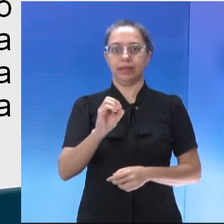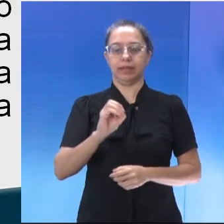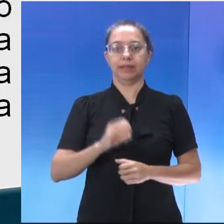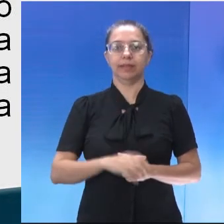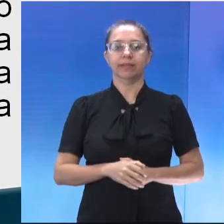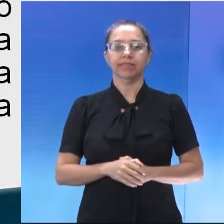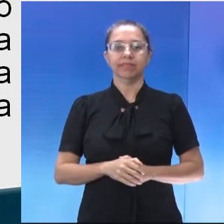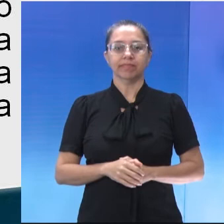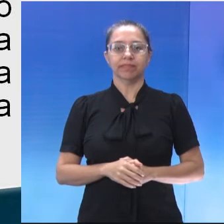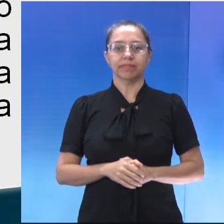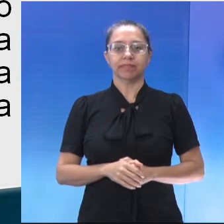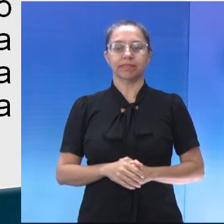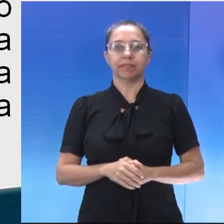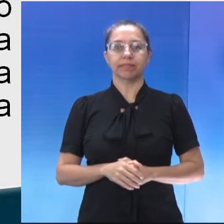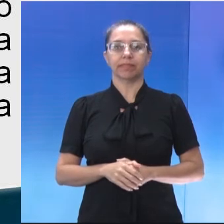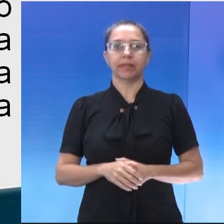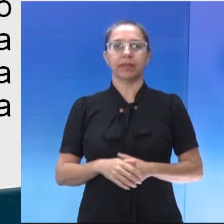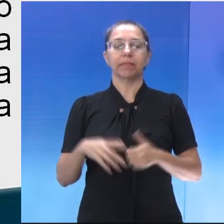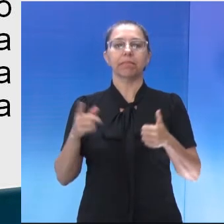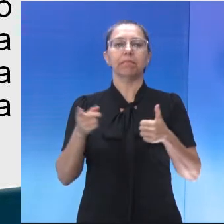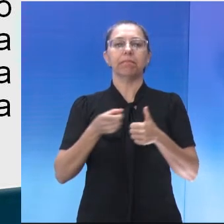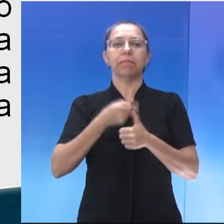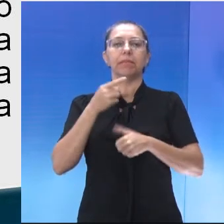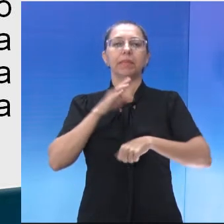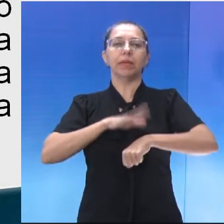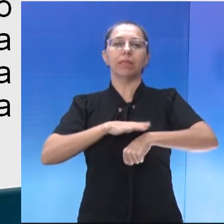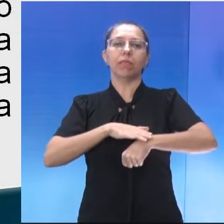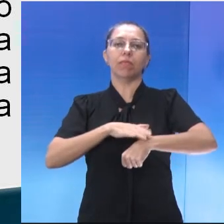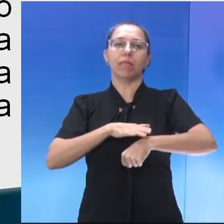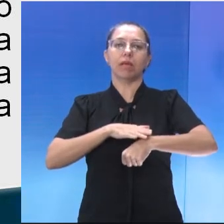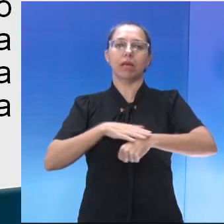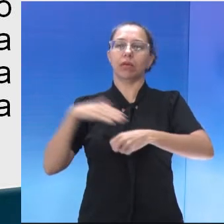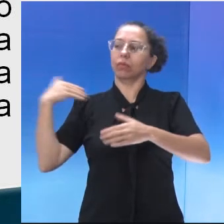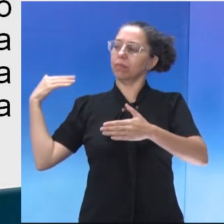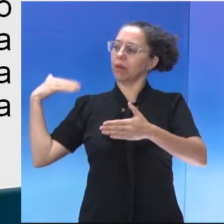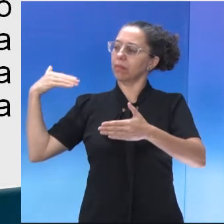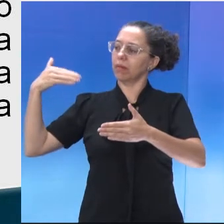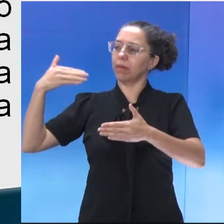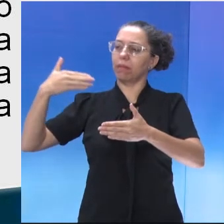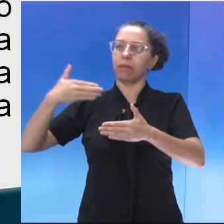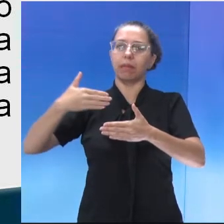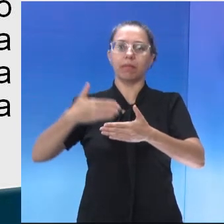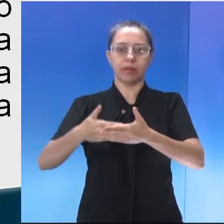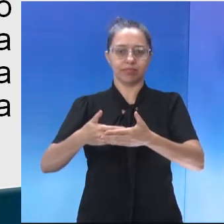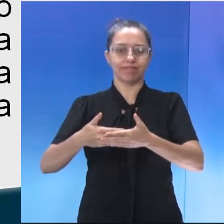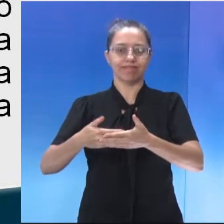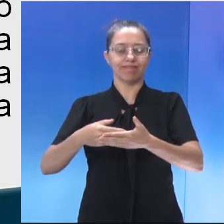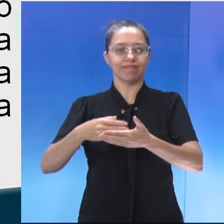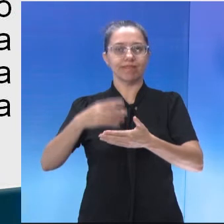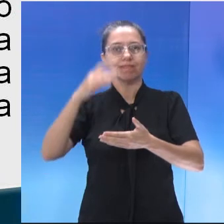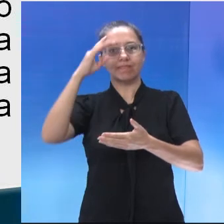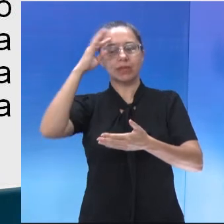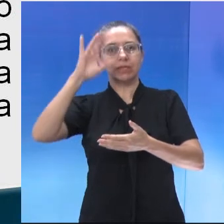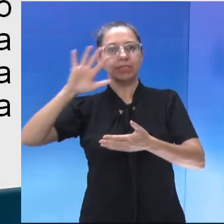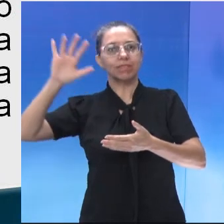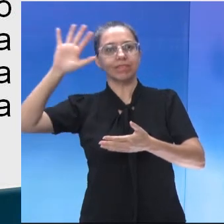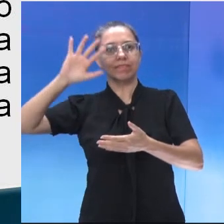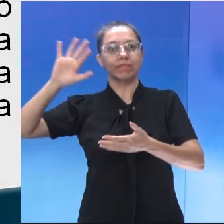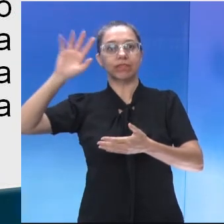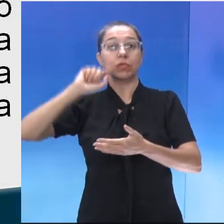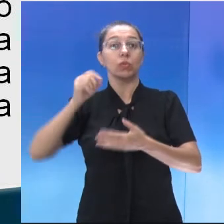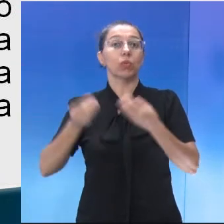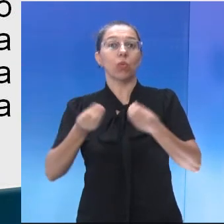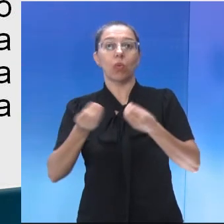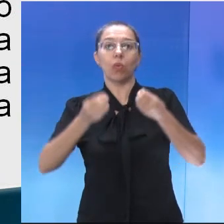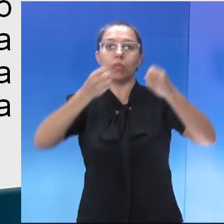A primeira fase da dominação da economia sobre a vida social acarretou, no modo de